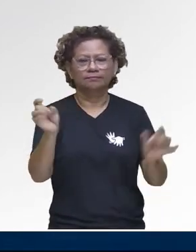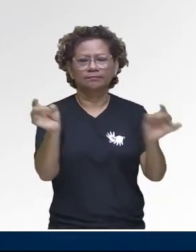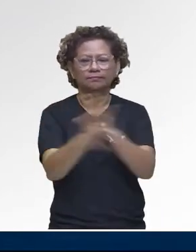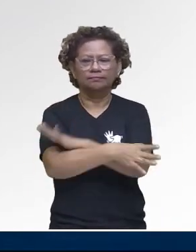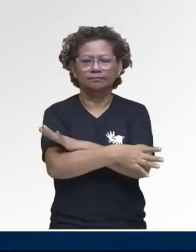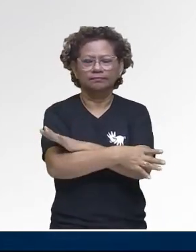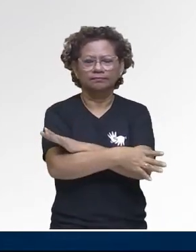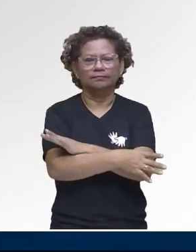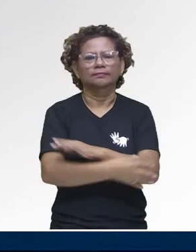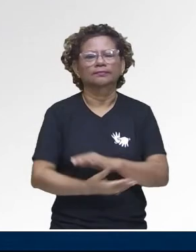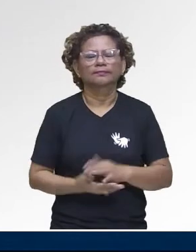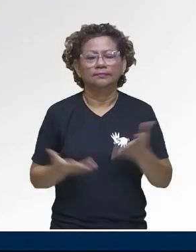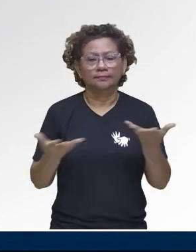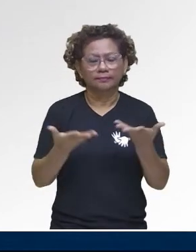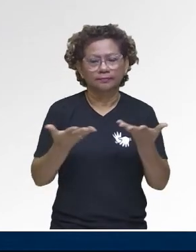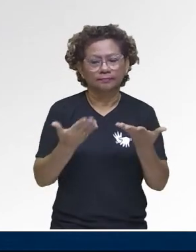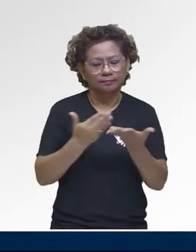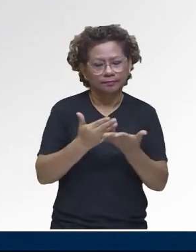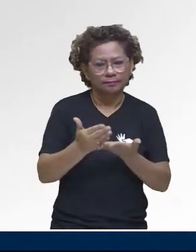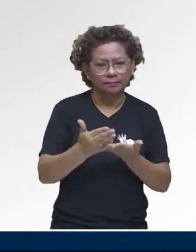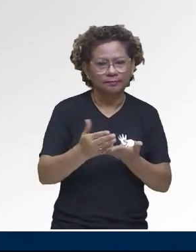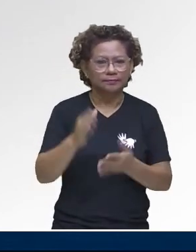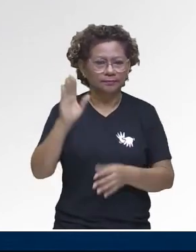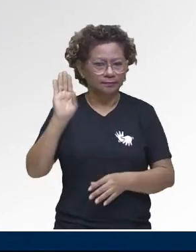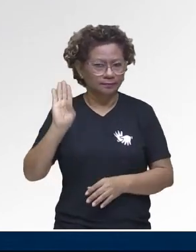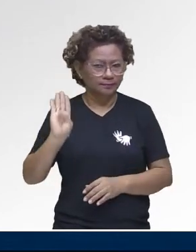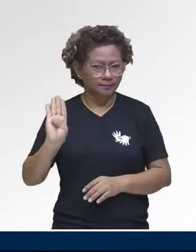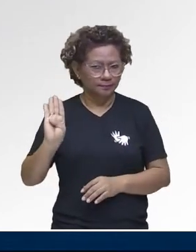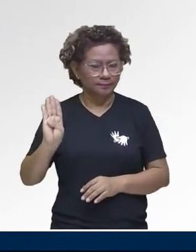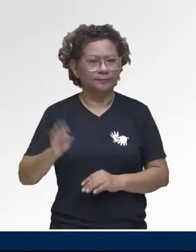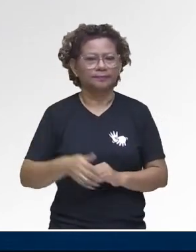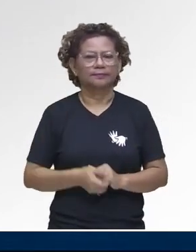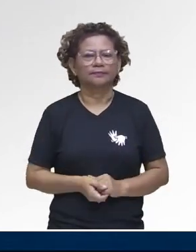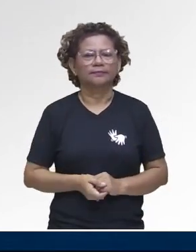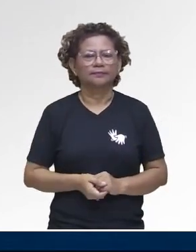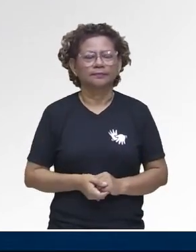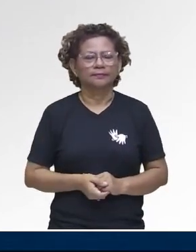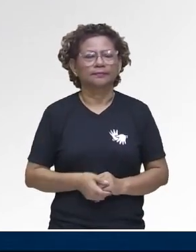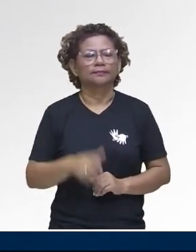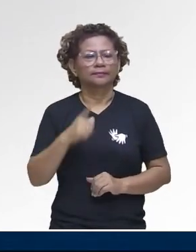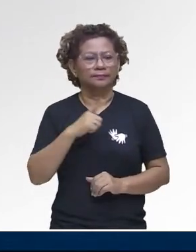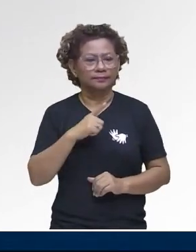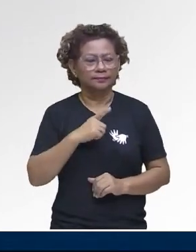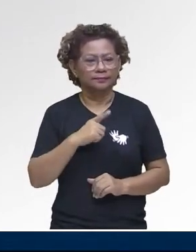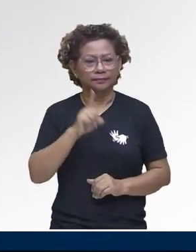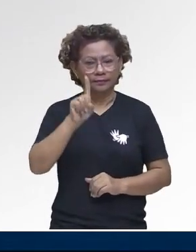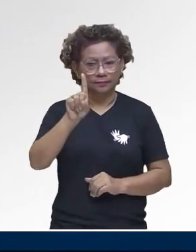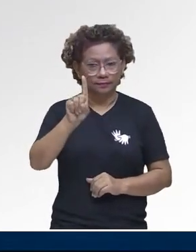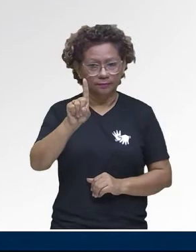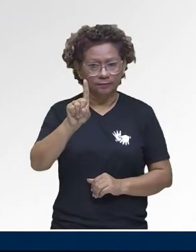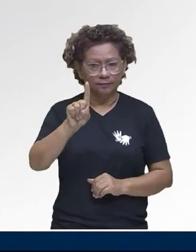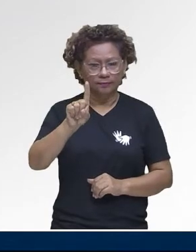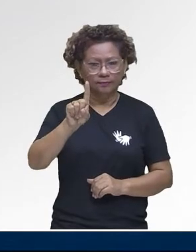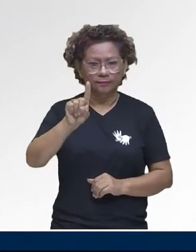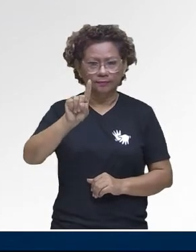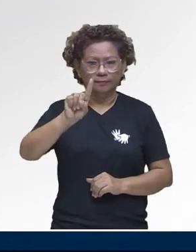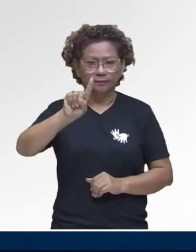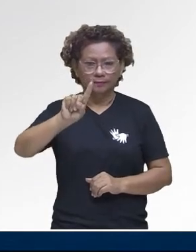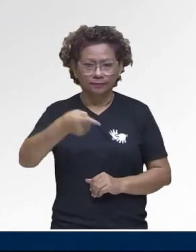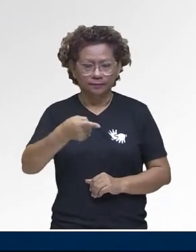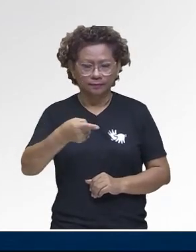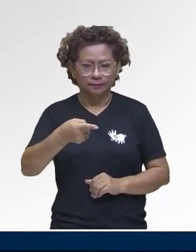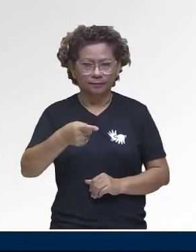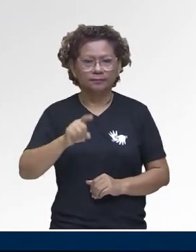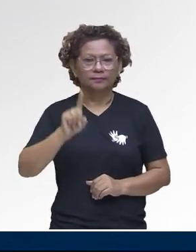Temos 2 valores. 1 inteiro e 128 milésimos